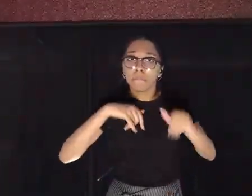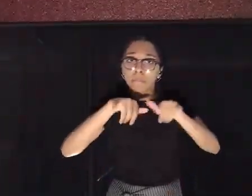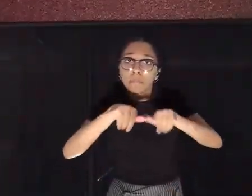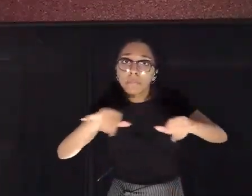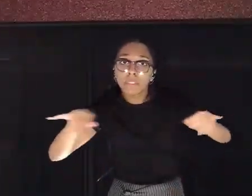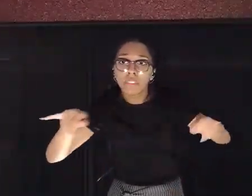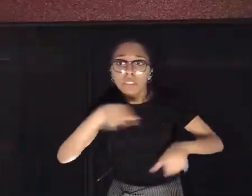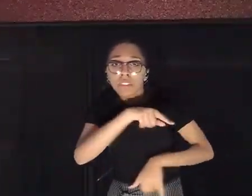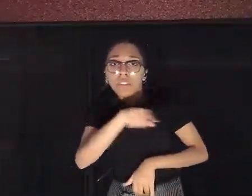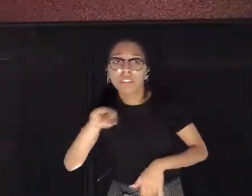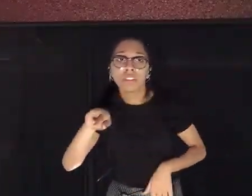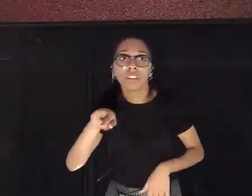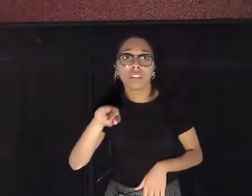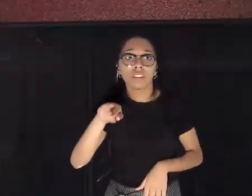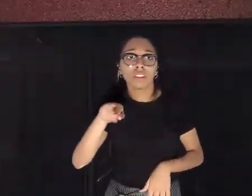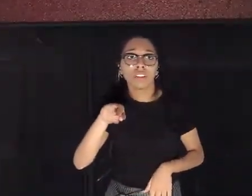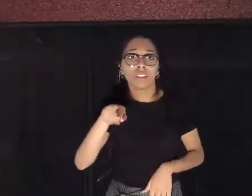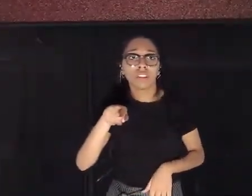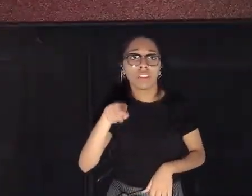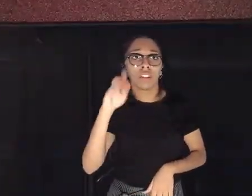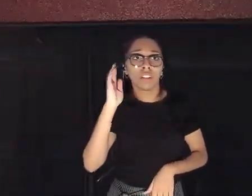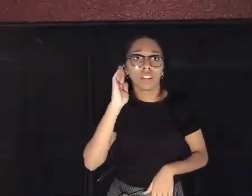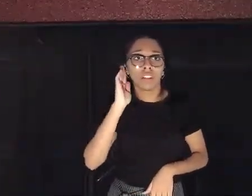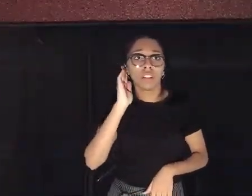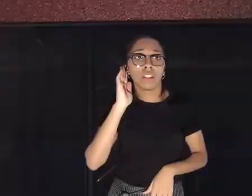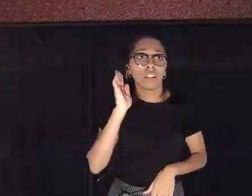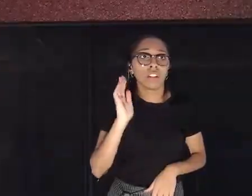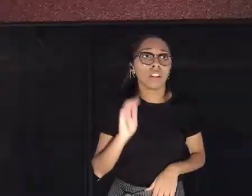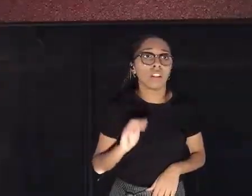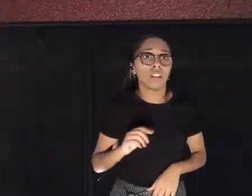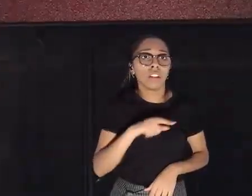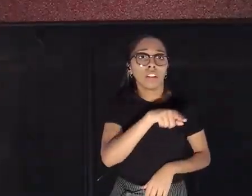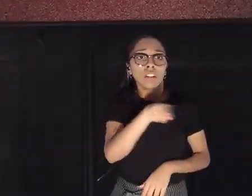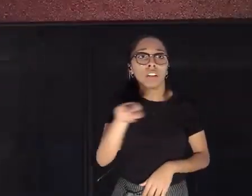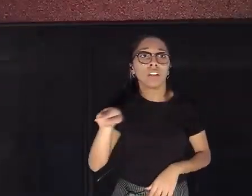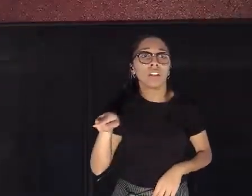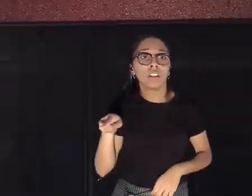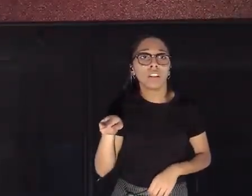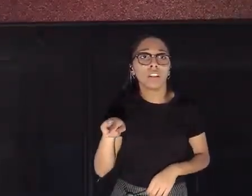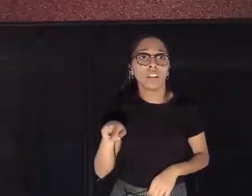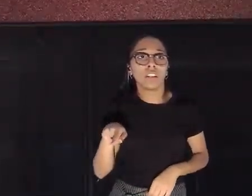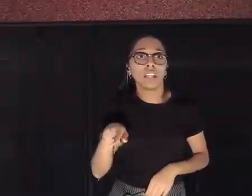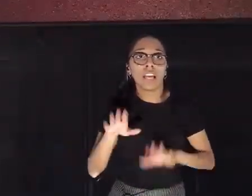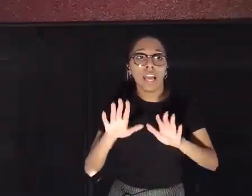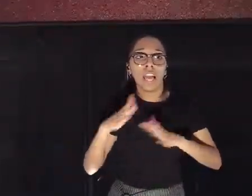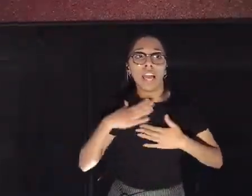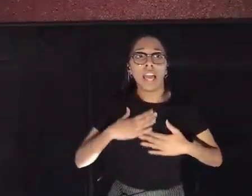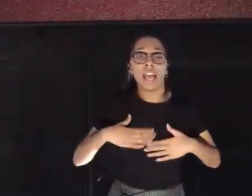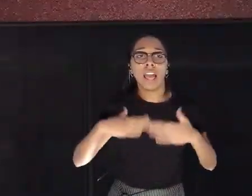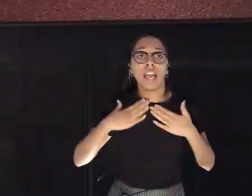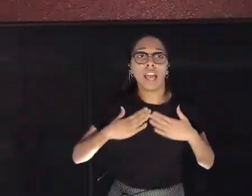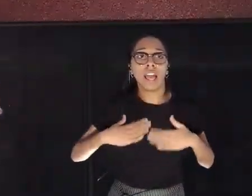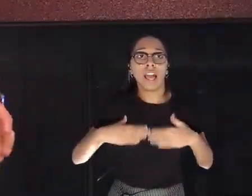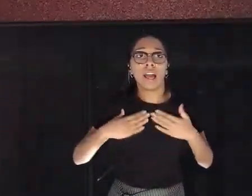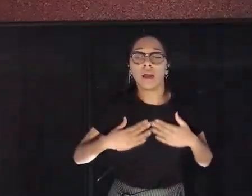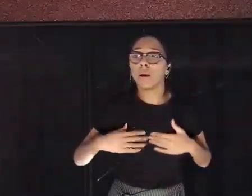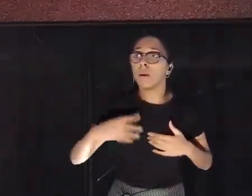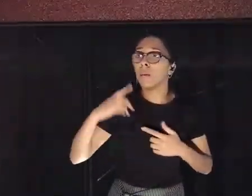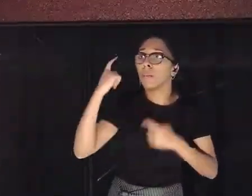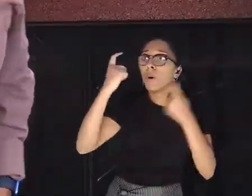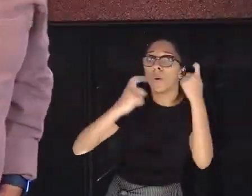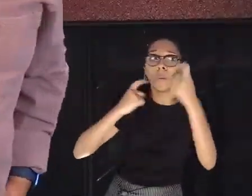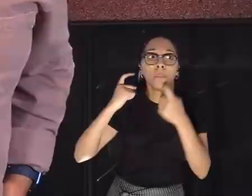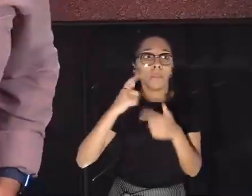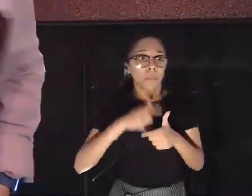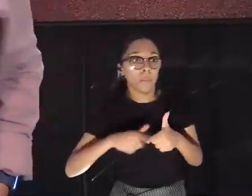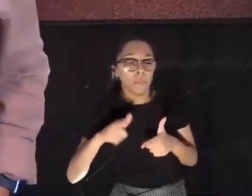família, meu irmão. Não fica chorando as pitangas não. Ai, pastor, eu não aguento mais. Você aguenta sempre porque você tem uma fonte. Ai, pastor, se isso continuar mais um mês